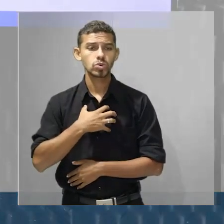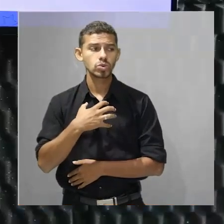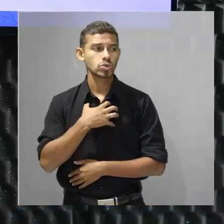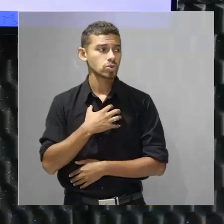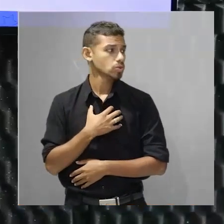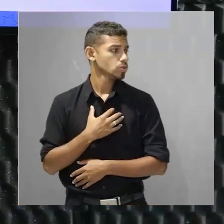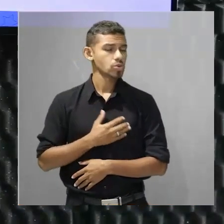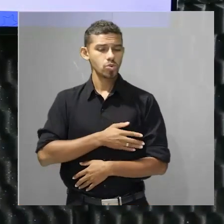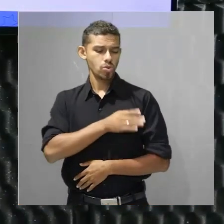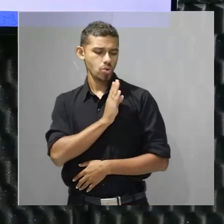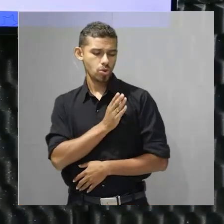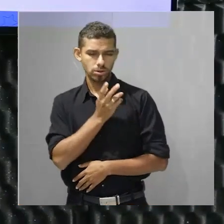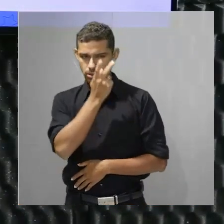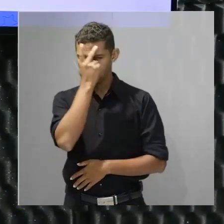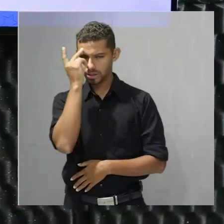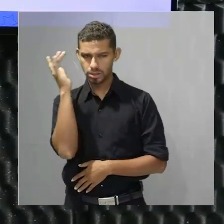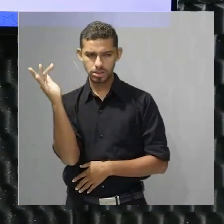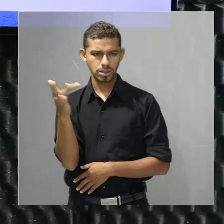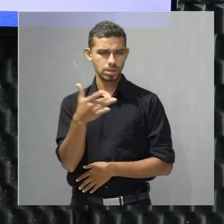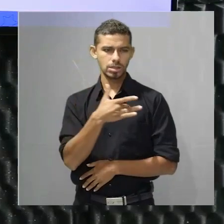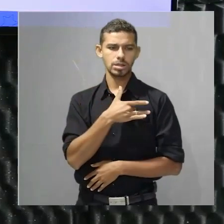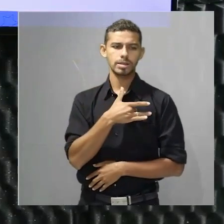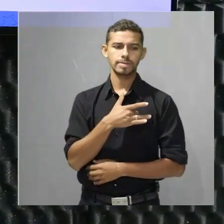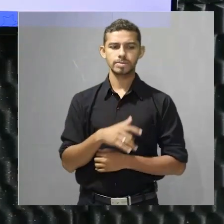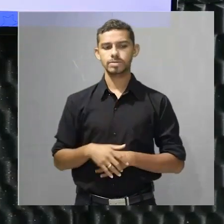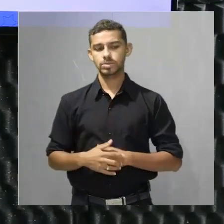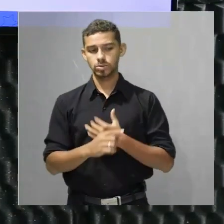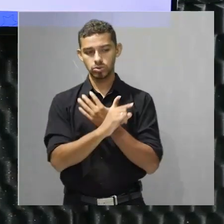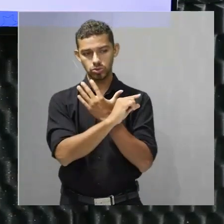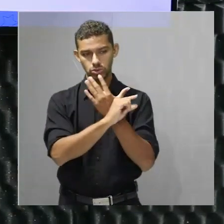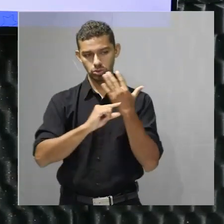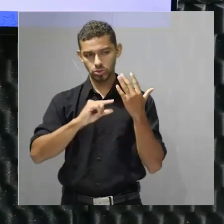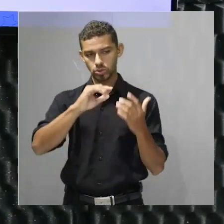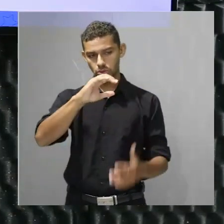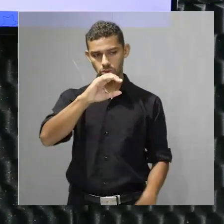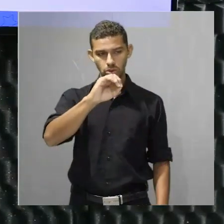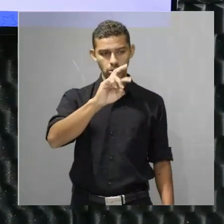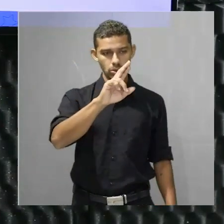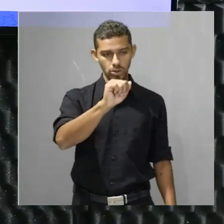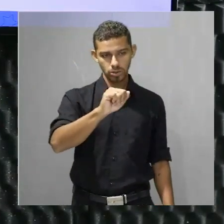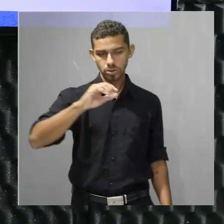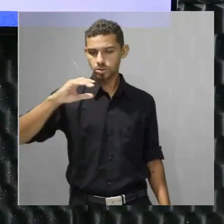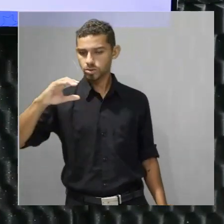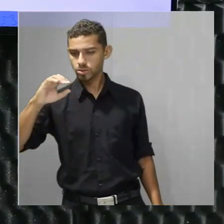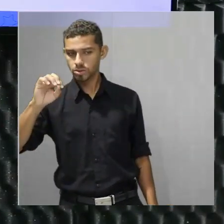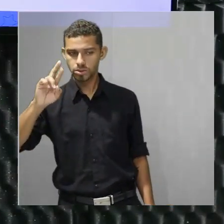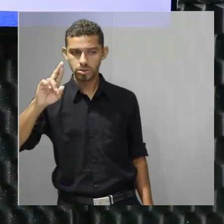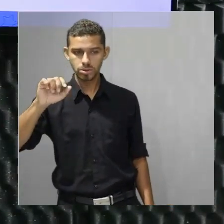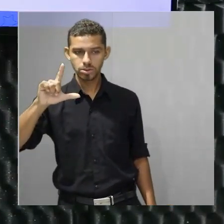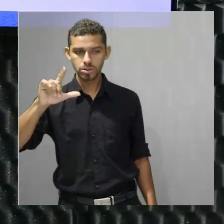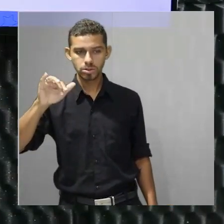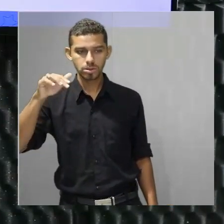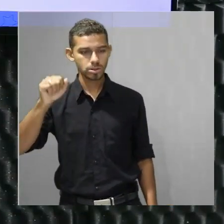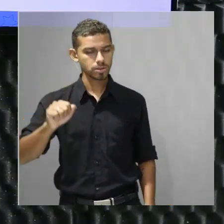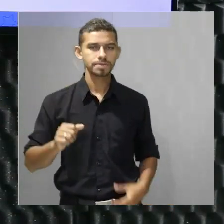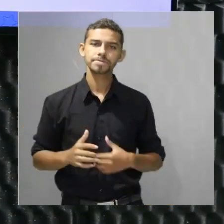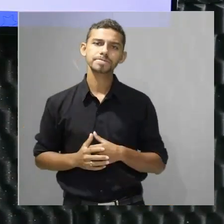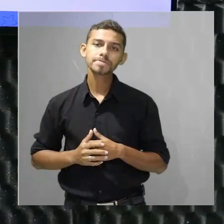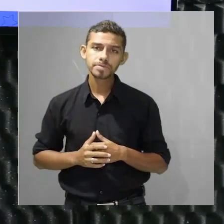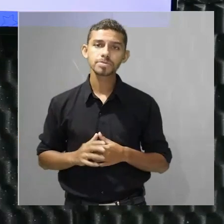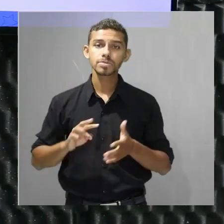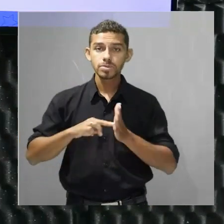coração das pessoas Cora Coralina né Elas não tem sentido se eu não tocar no coração das pessoas